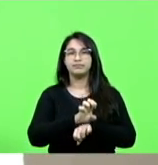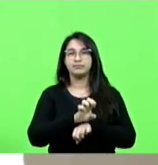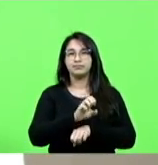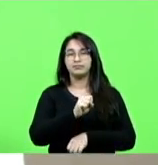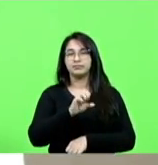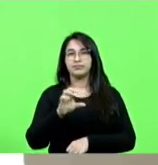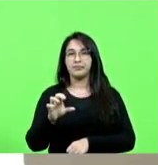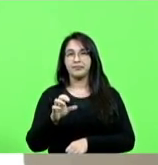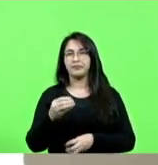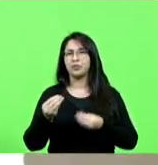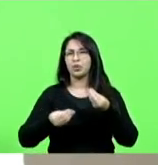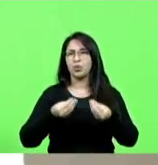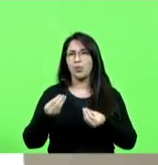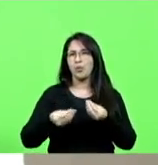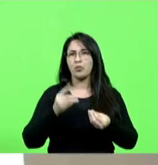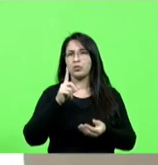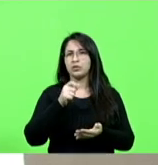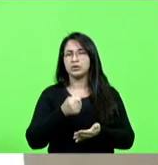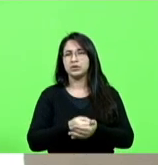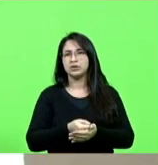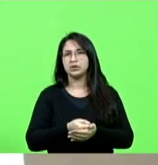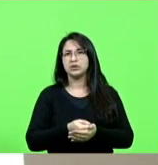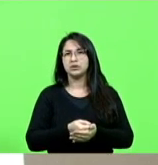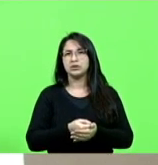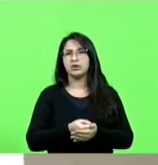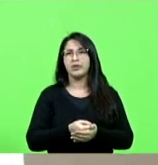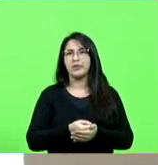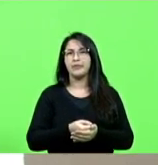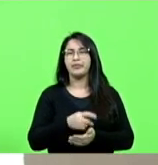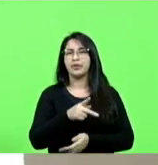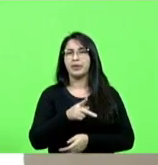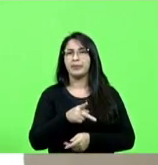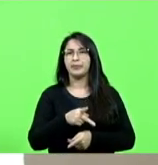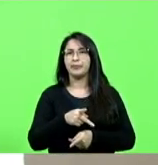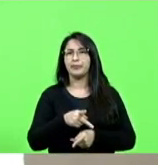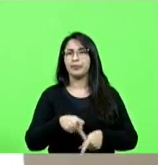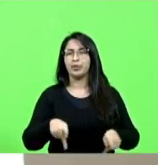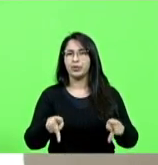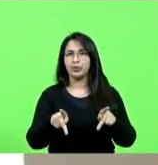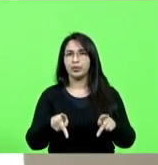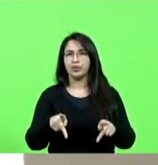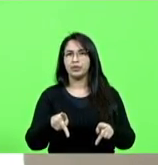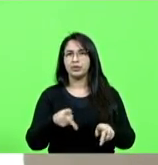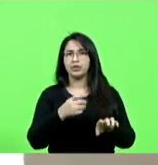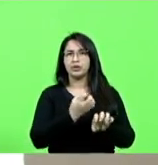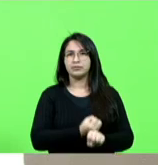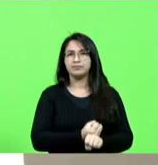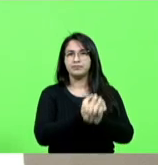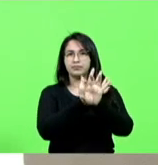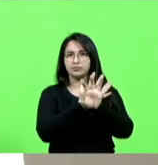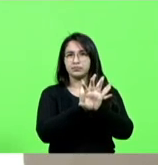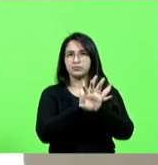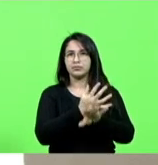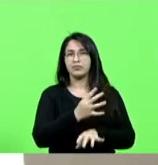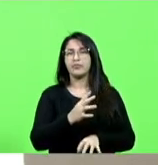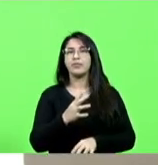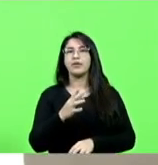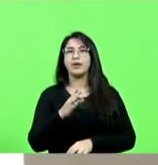ao posicionamento dessa Procuradoria-Geral em relação à live Roda Bicha,